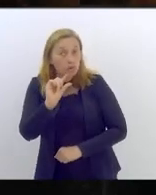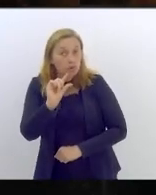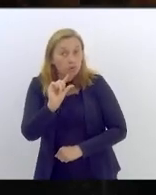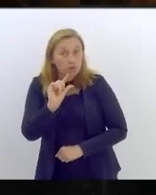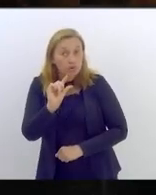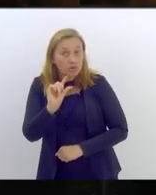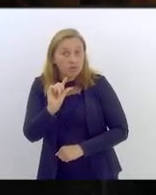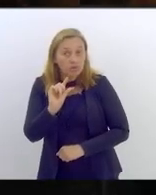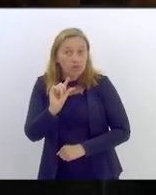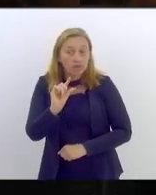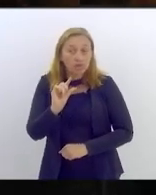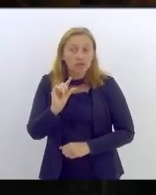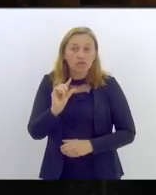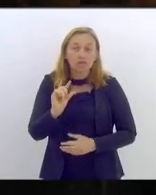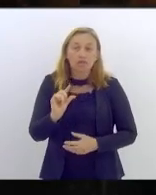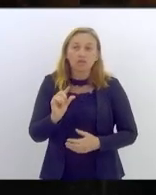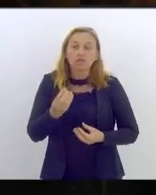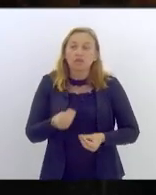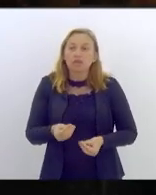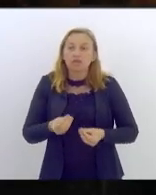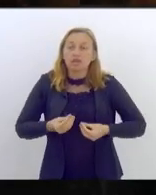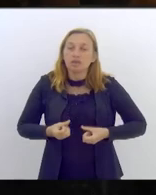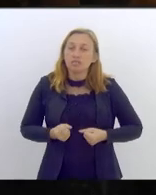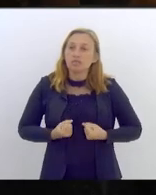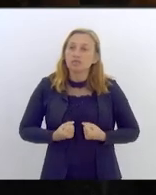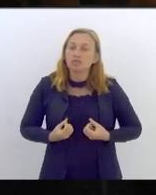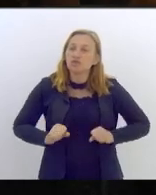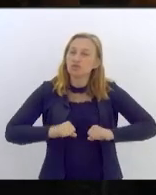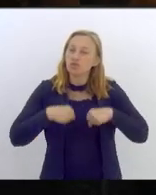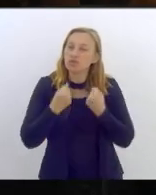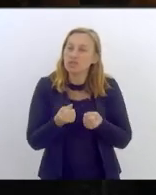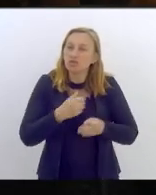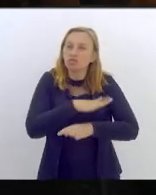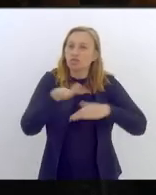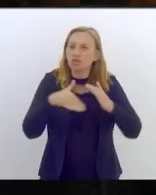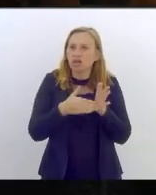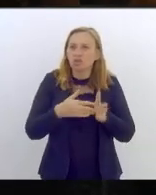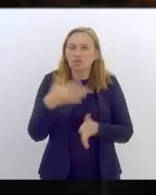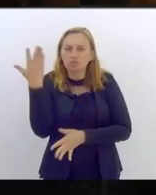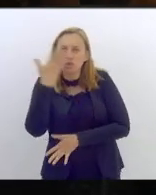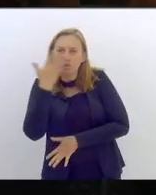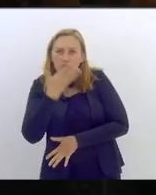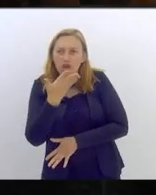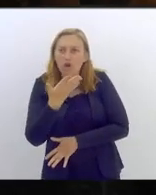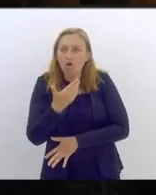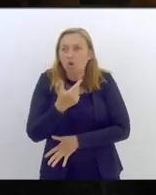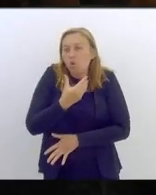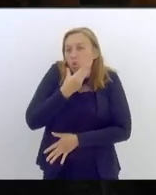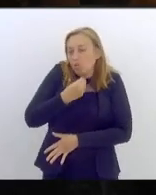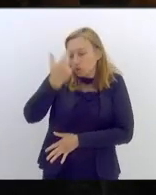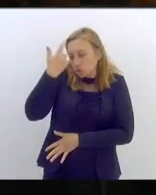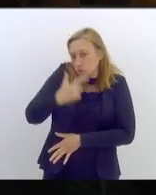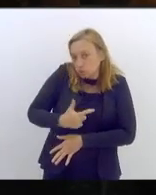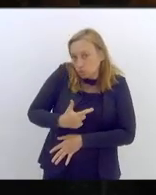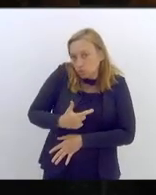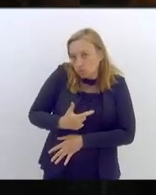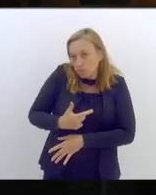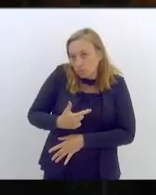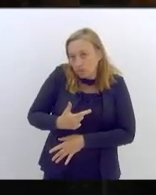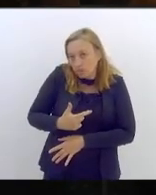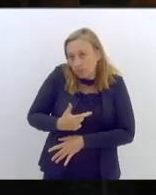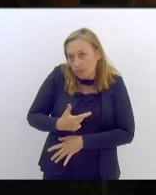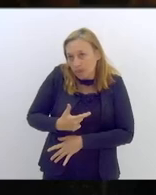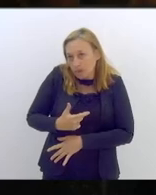me cabe me dando inteiro sabendo que não vou ver o homem que quero ser não